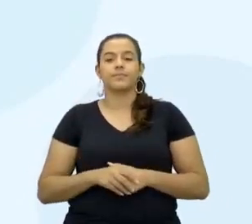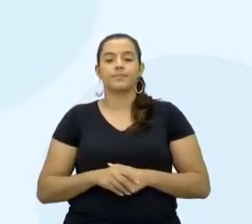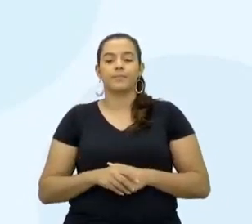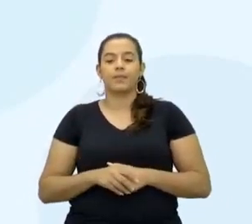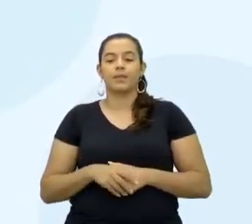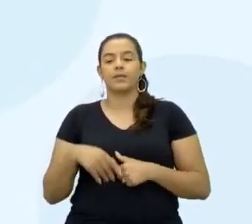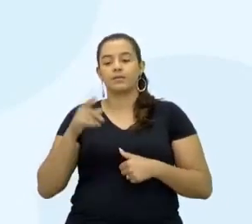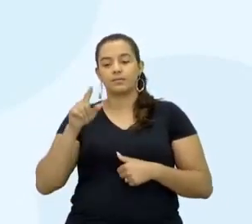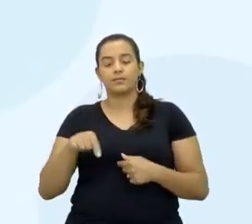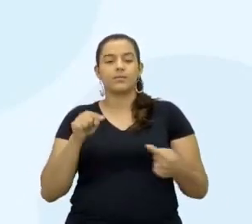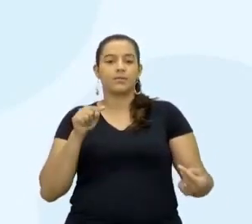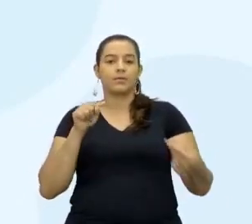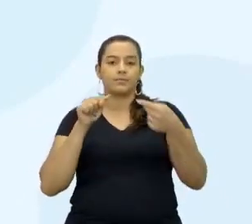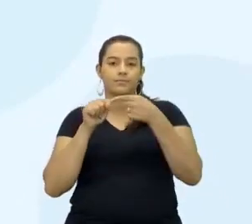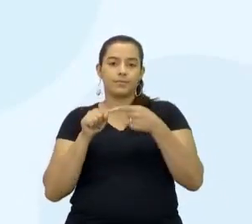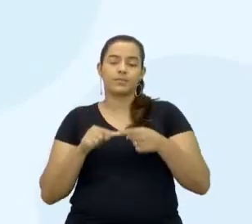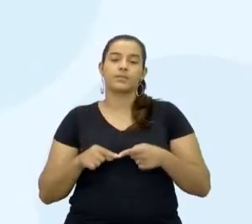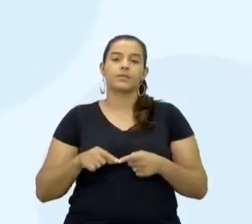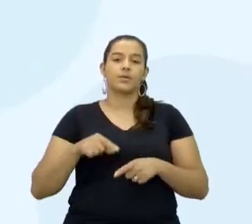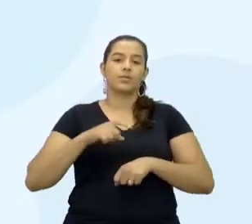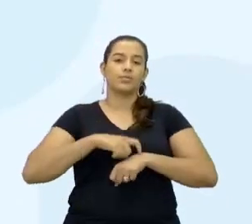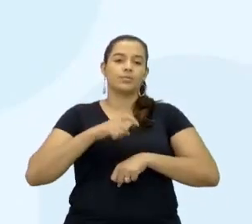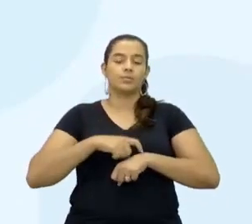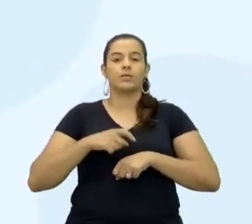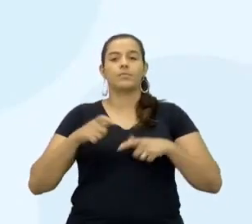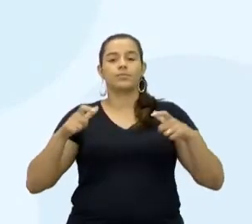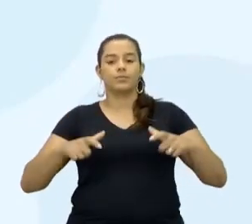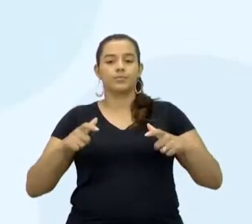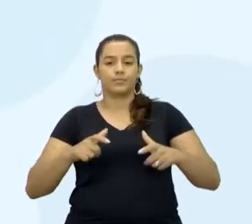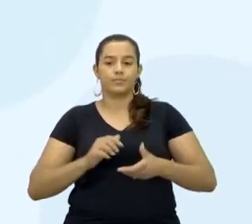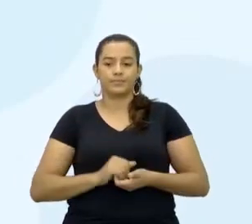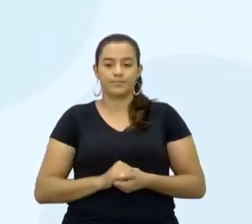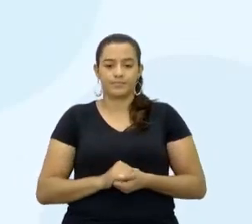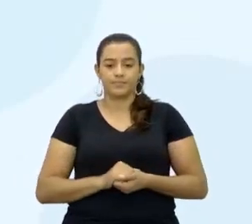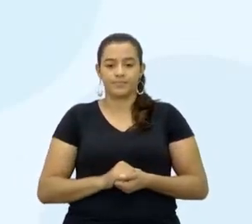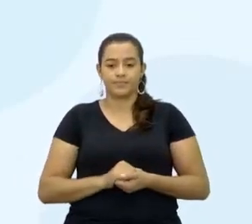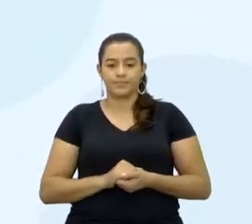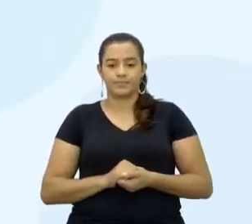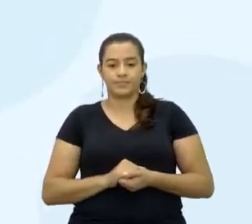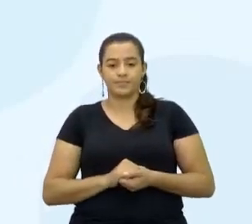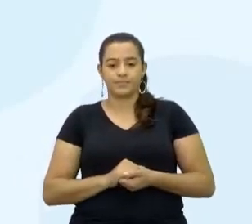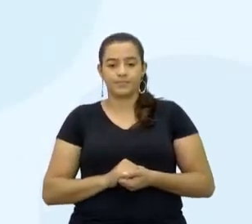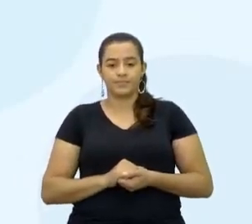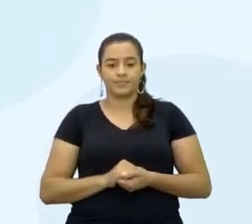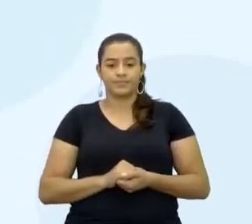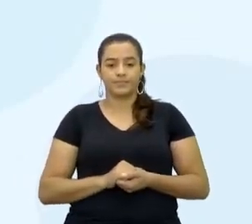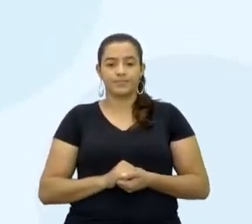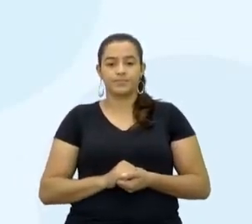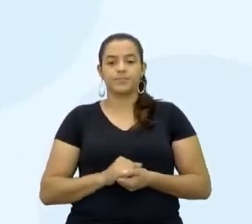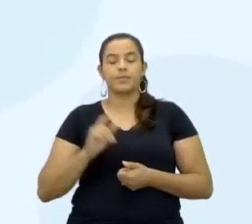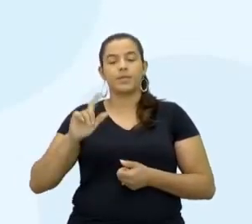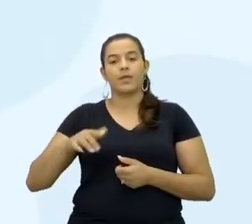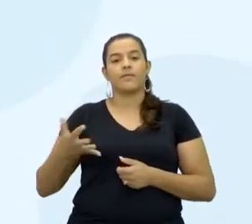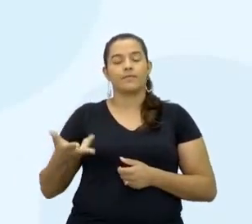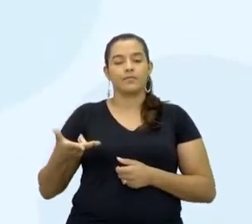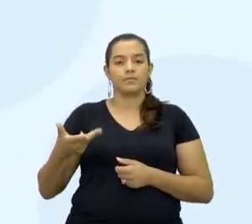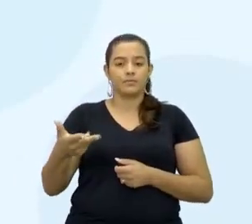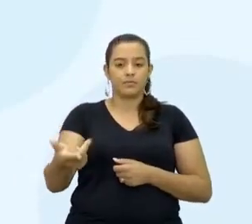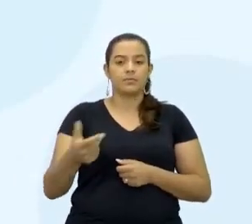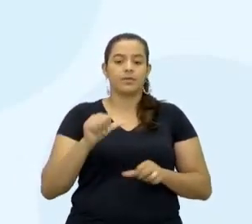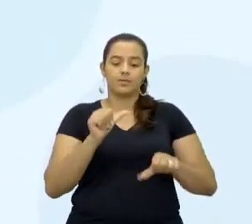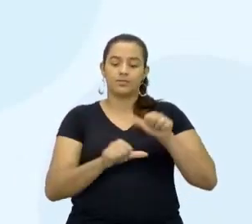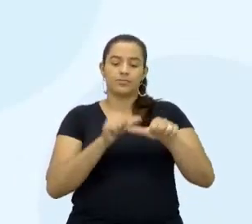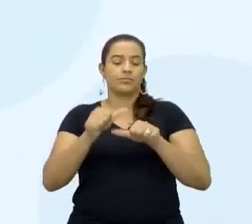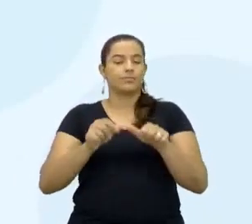Então, é uma função que relaciona o tempo e o espaço, ó, relacionam o espaço e o tempo. E a velocidade? A velocidade não